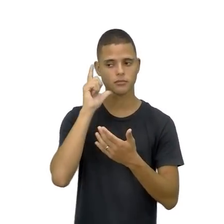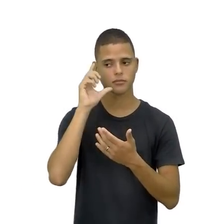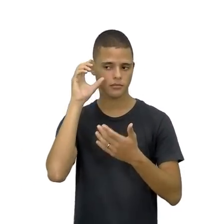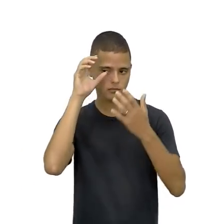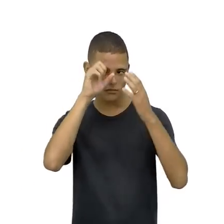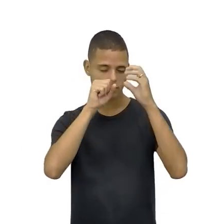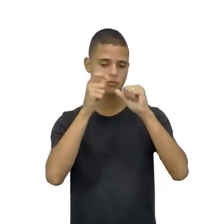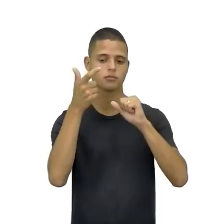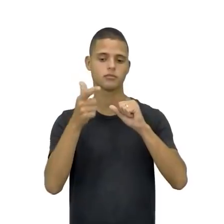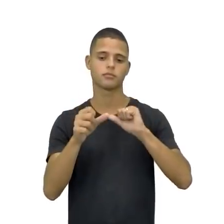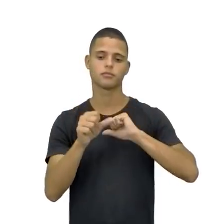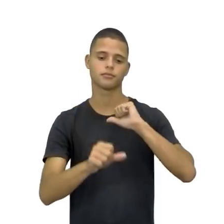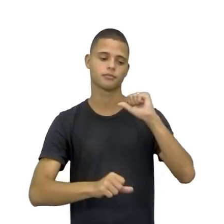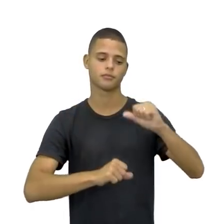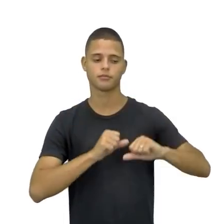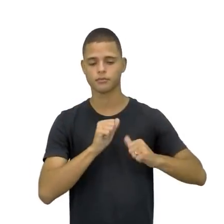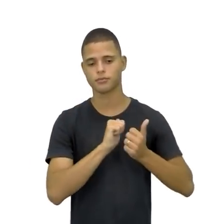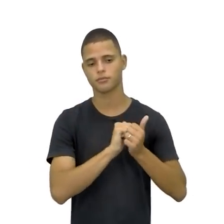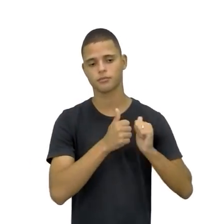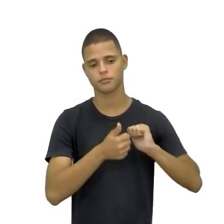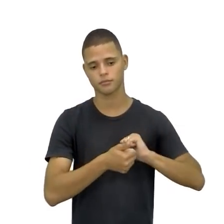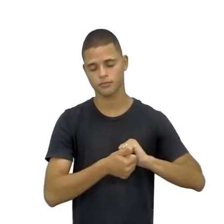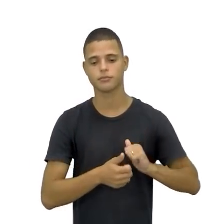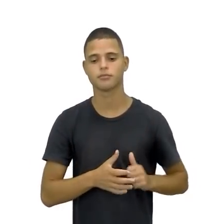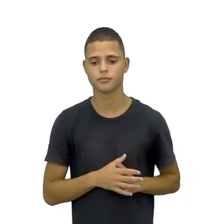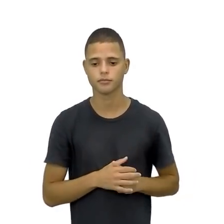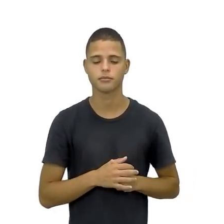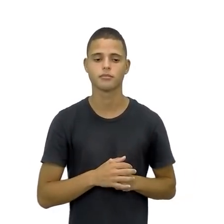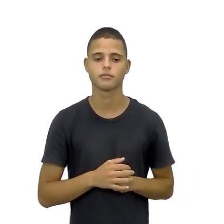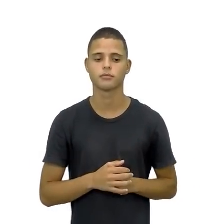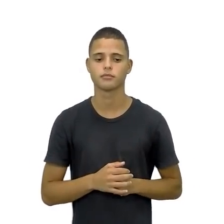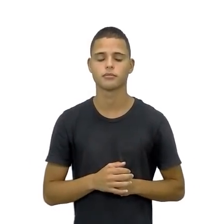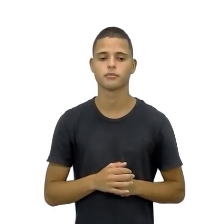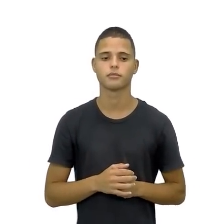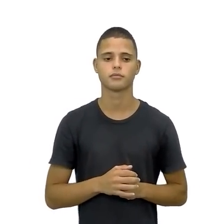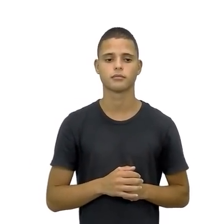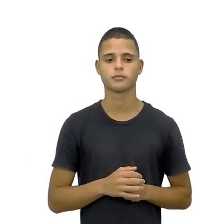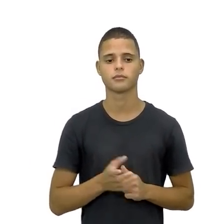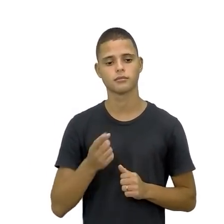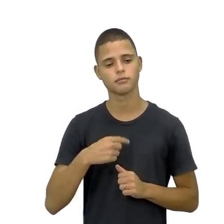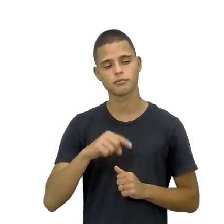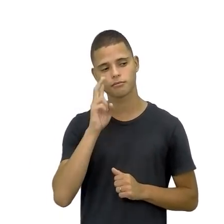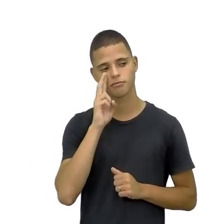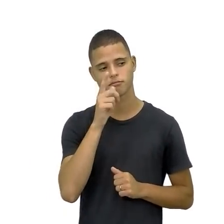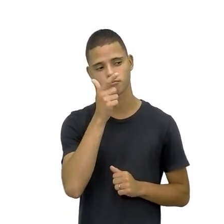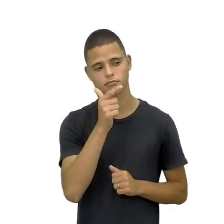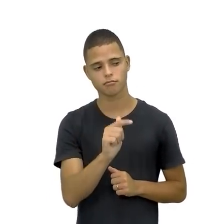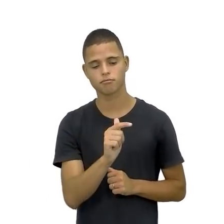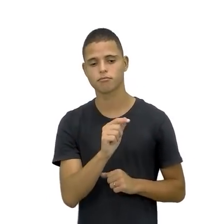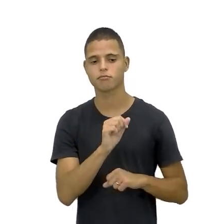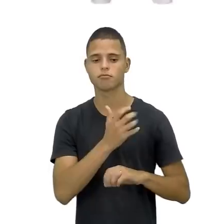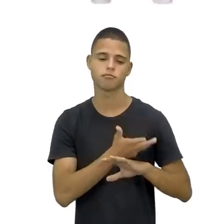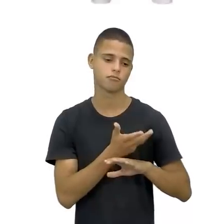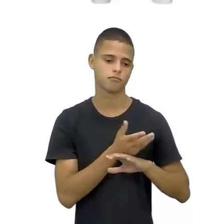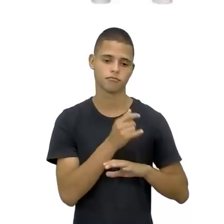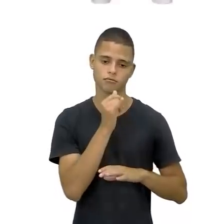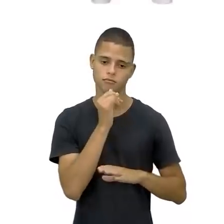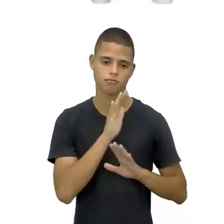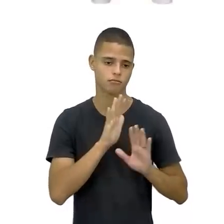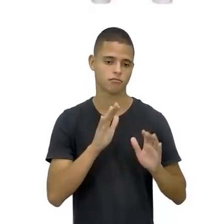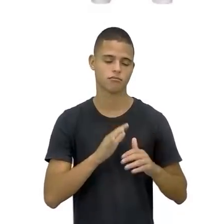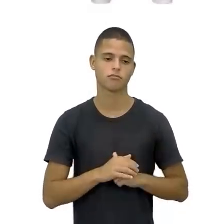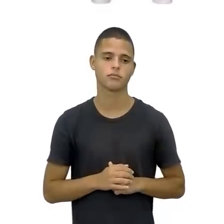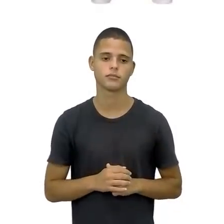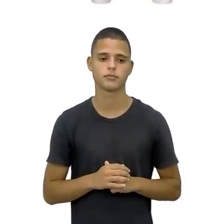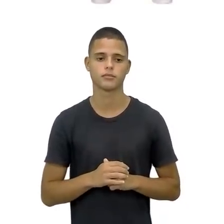olhar para que possamos refazer o nosso modo de ver aquele objeto de conhecimento, por exemplo. Quando